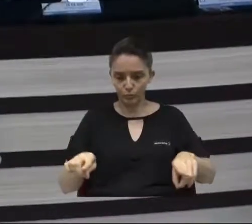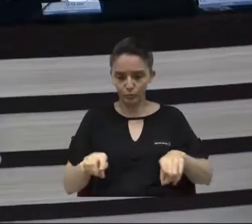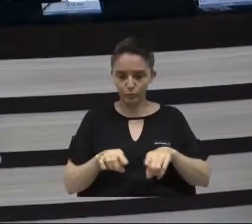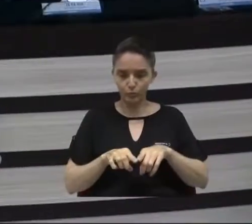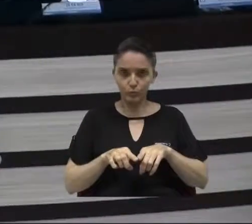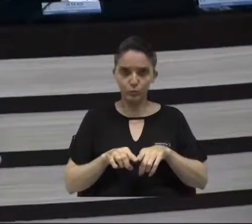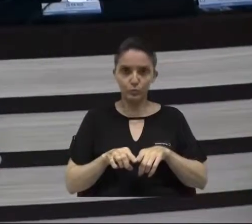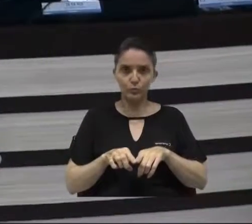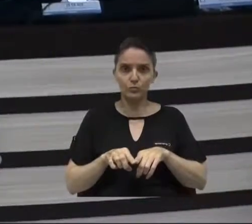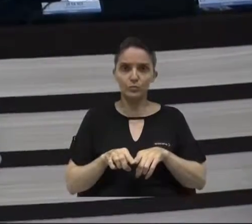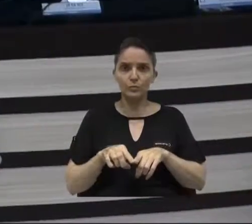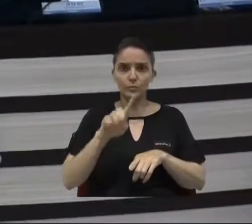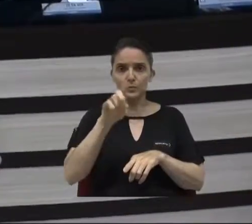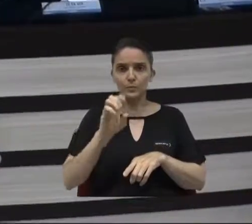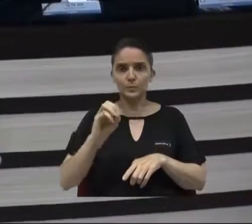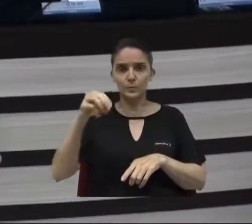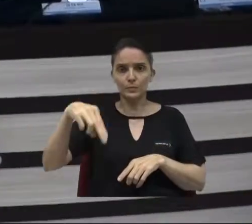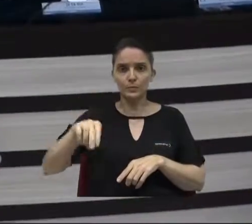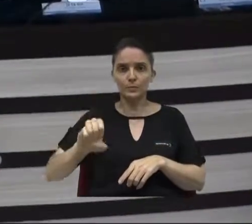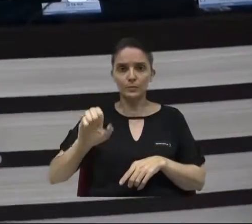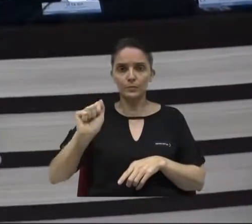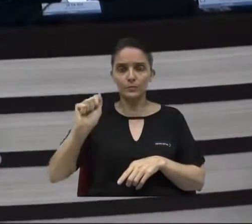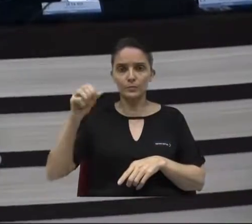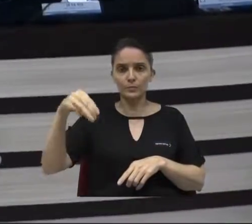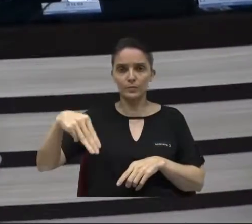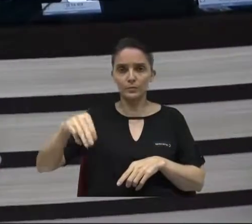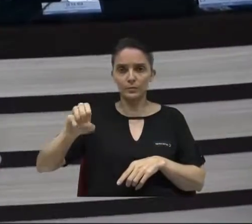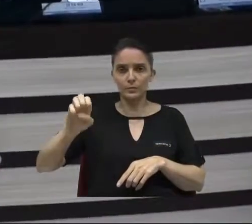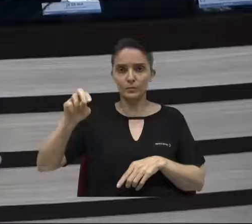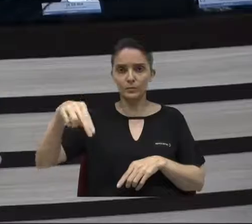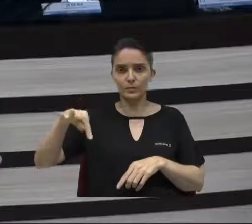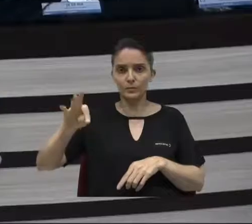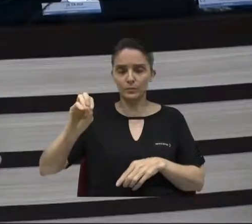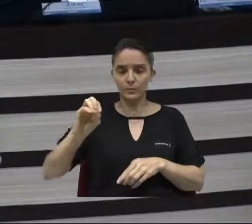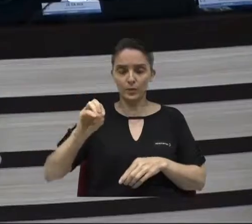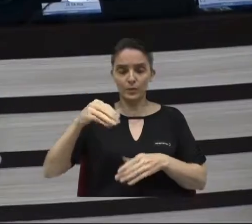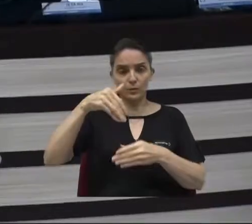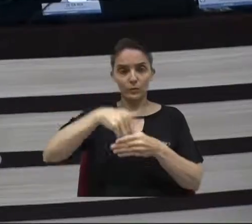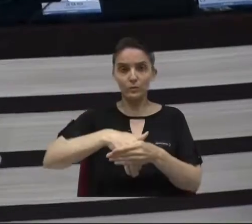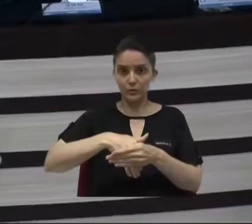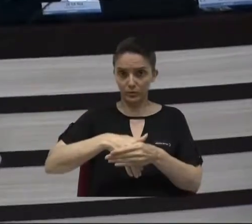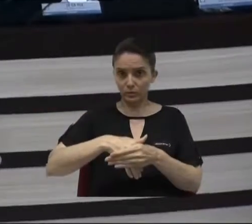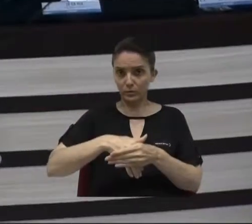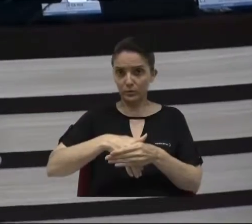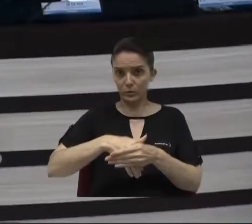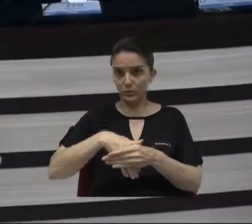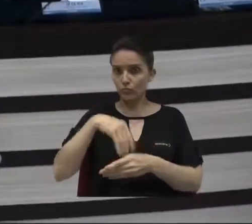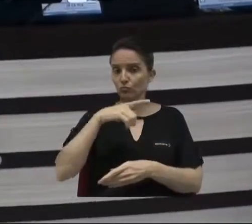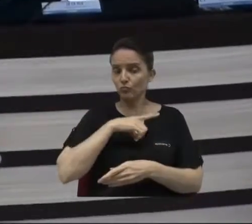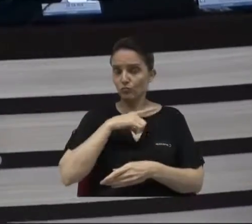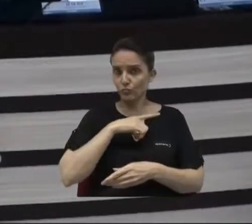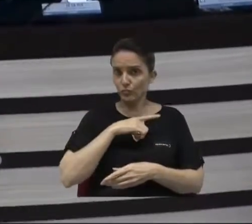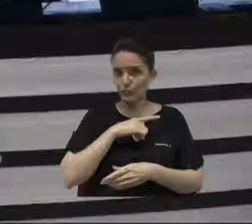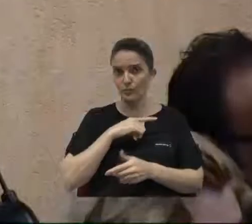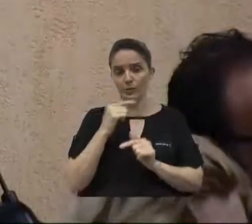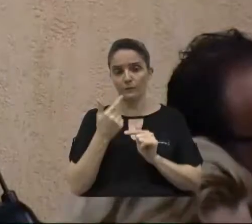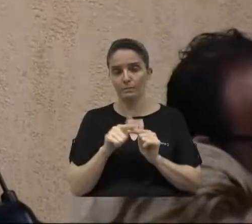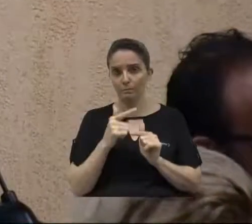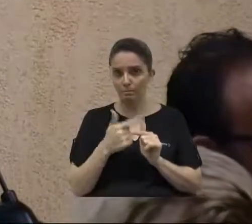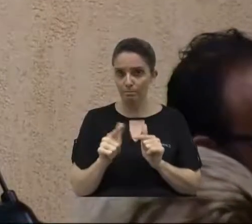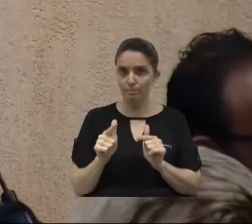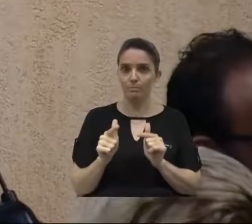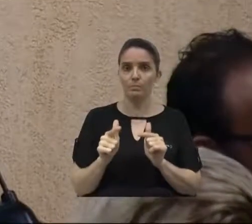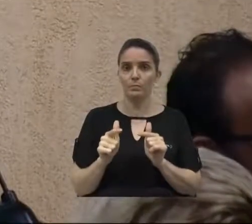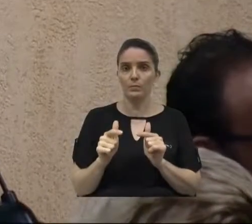colocado em votação aquele projeto, a gente percebe que teve alguns prejuízos para alguns moradores, para